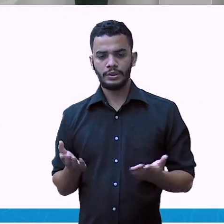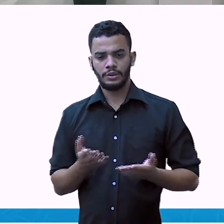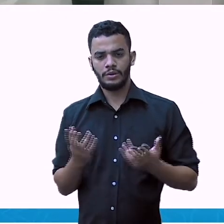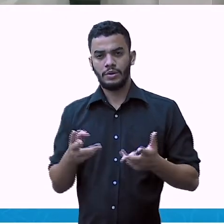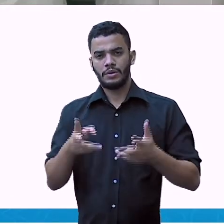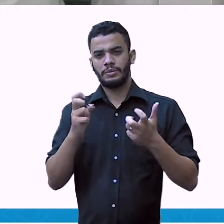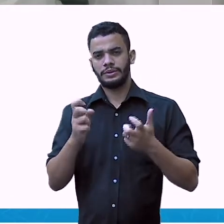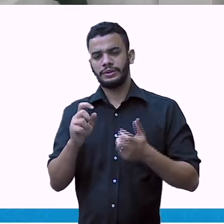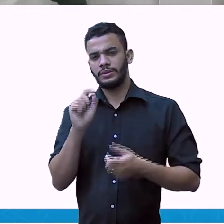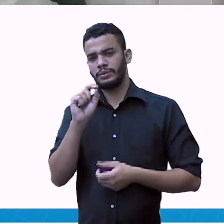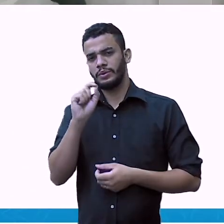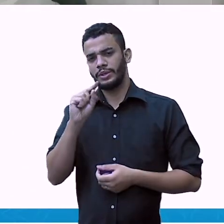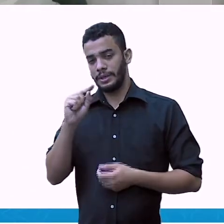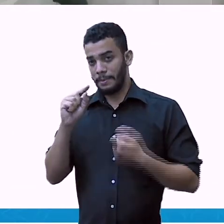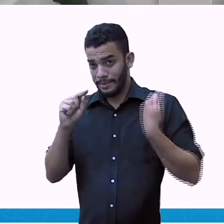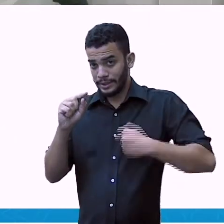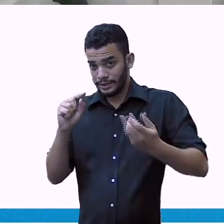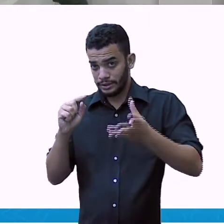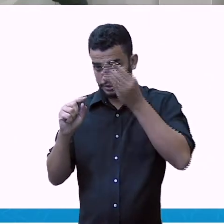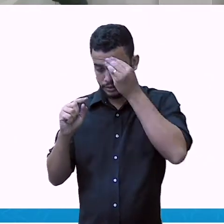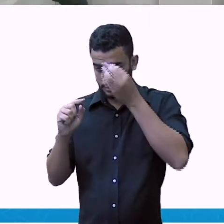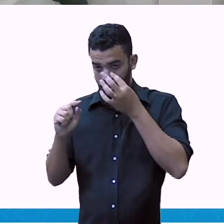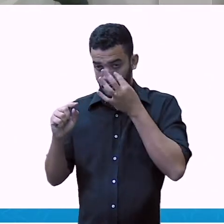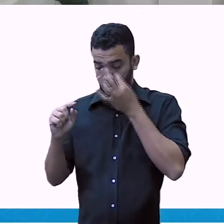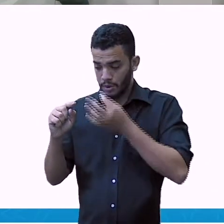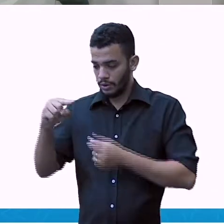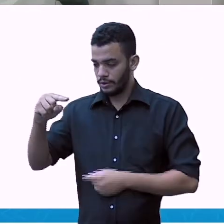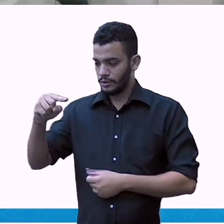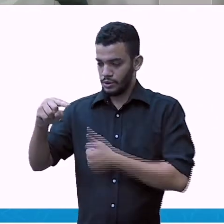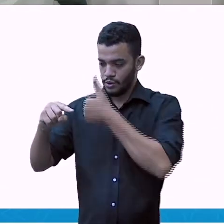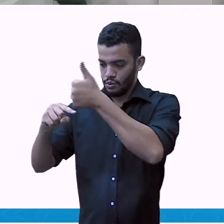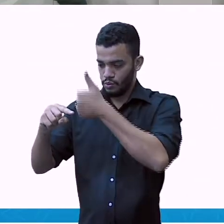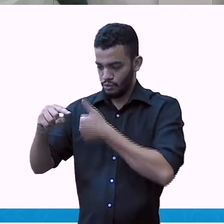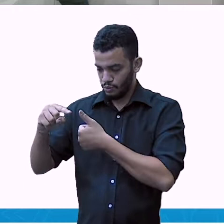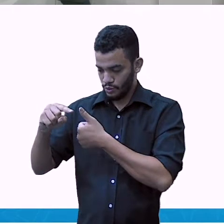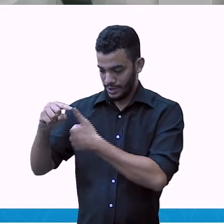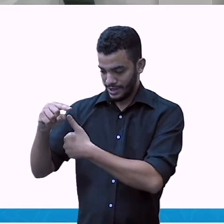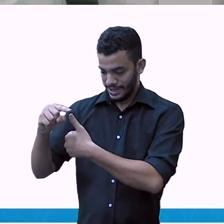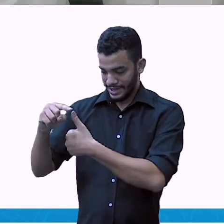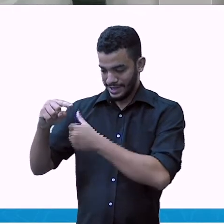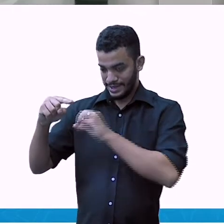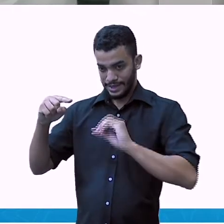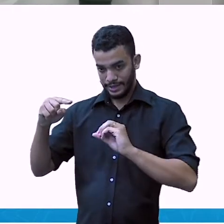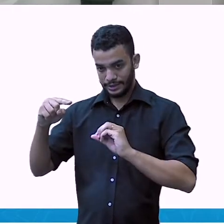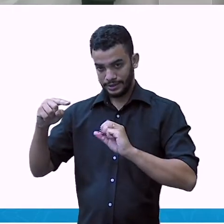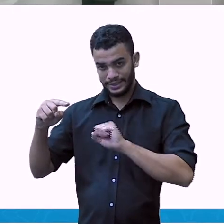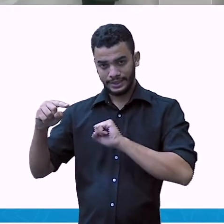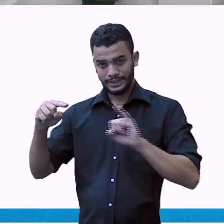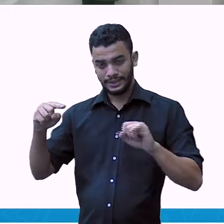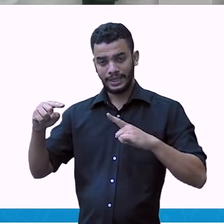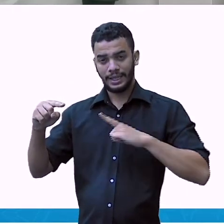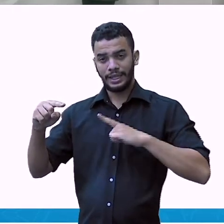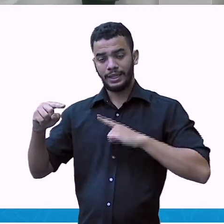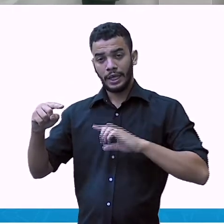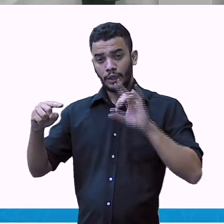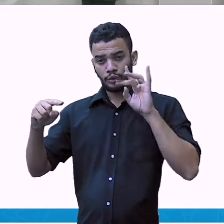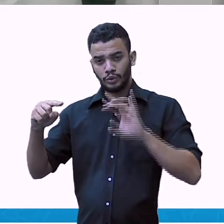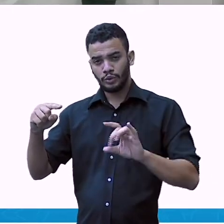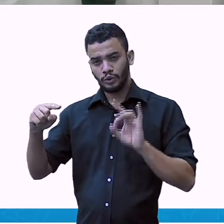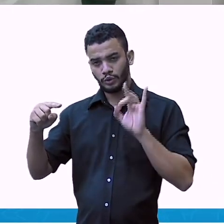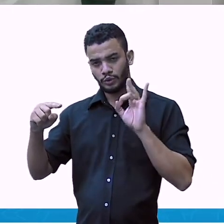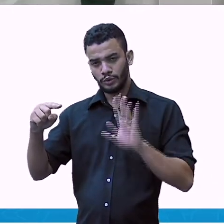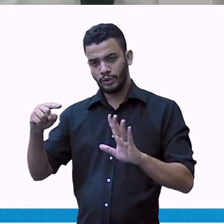apenas um algarismo zero, não é mesmo? Se possui apenas um algarismo zero, quando eu vou